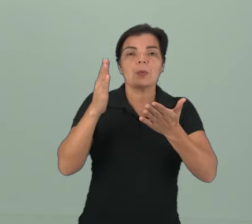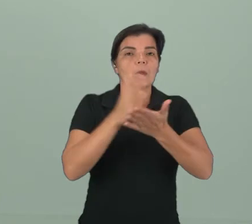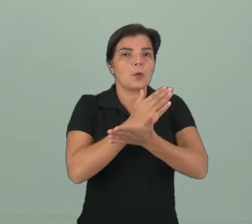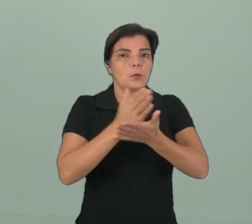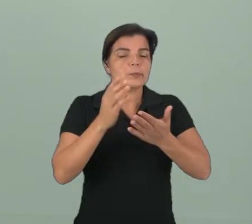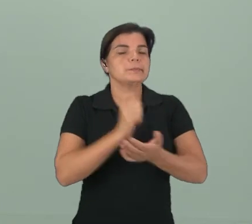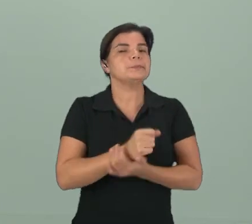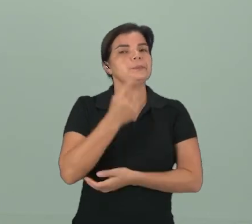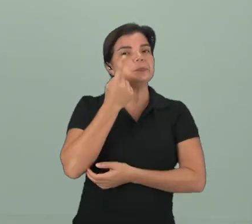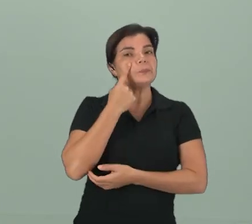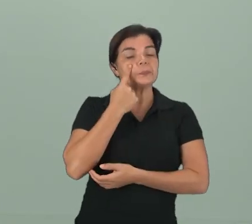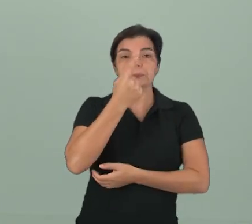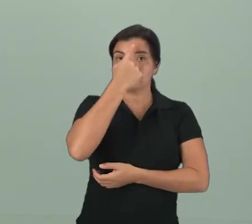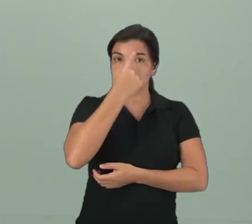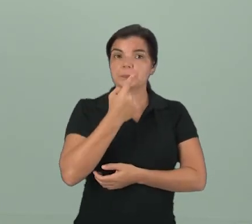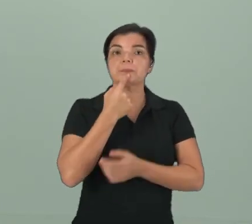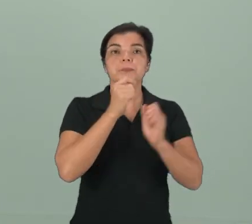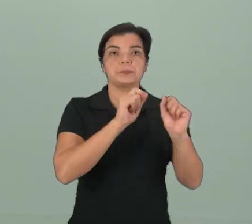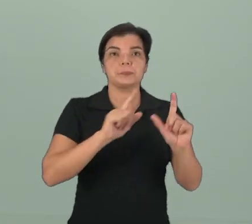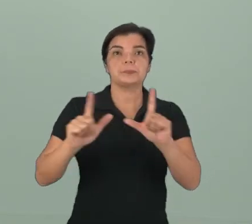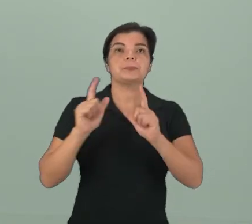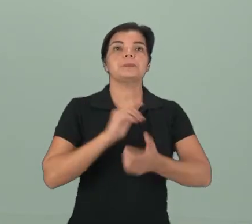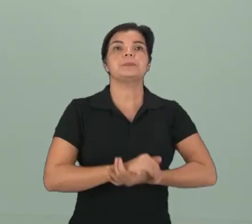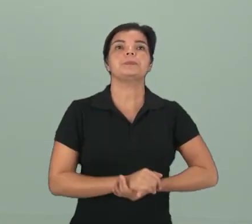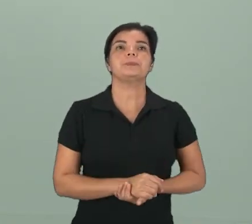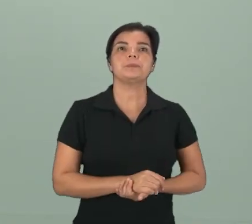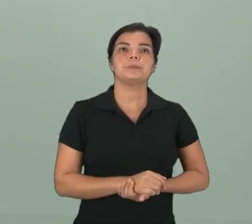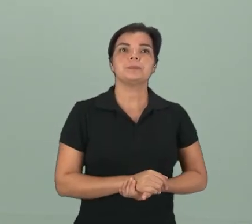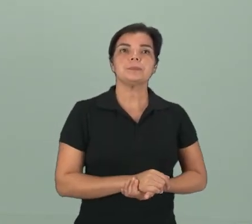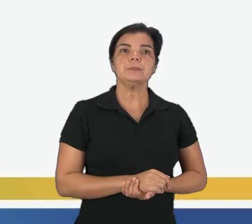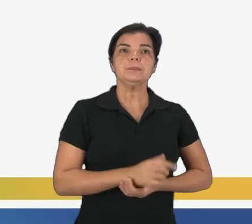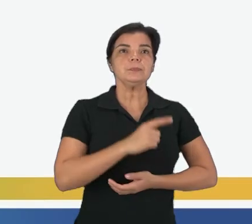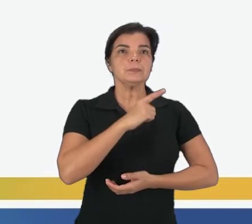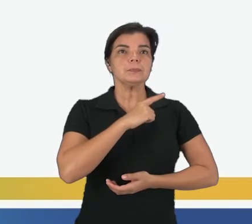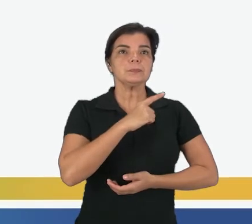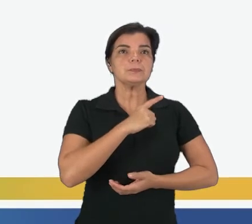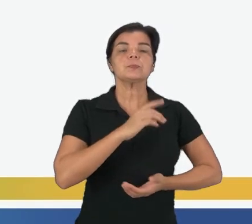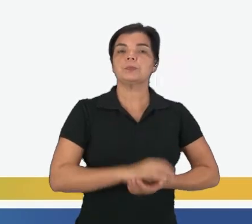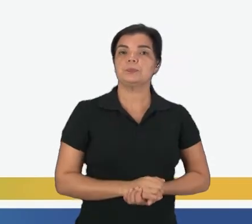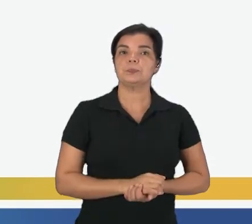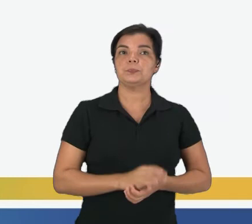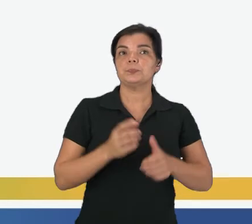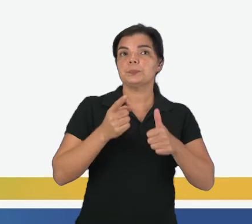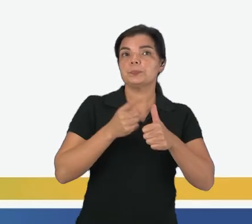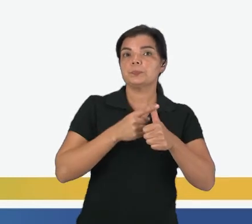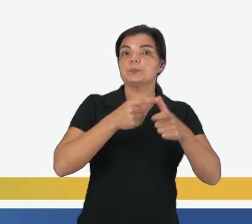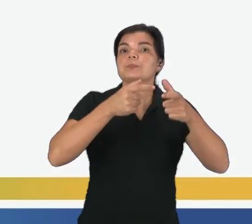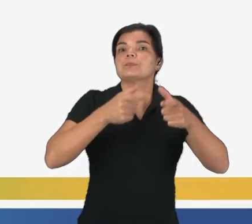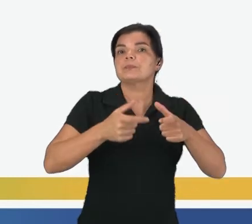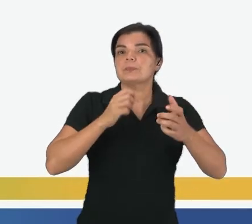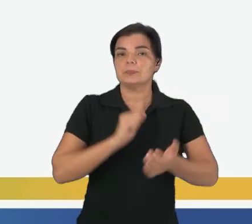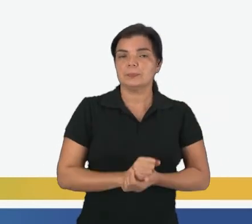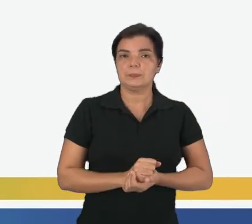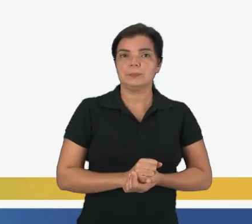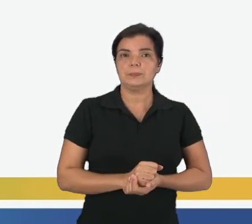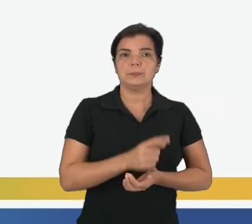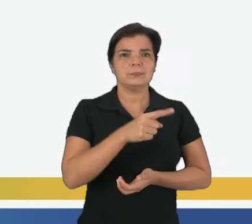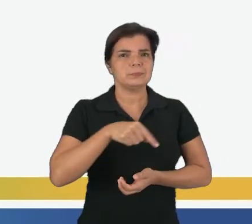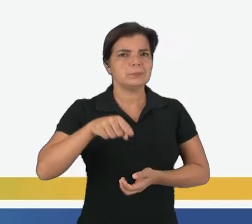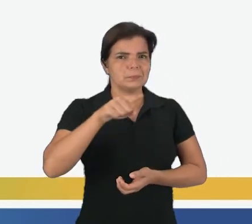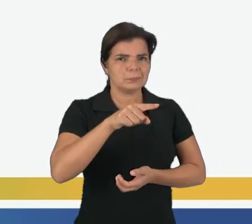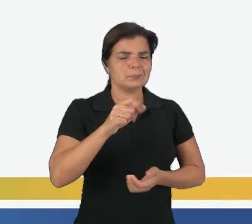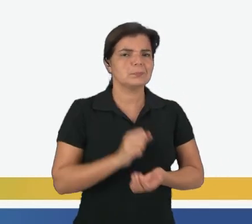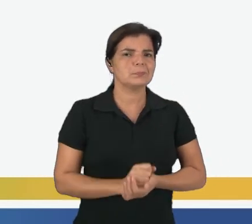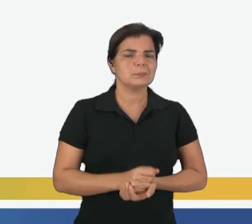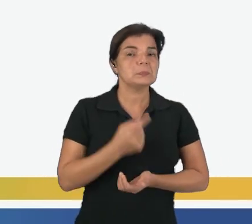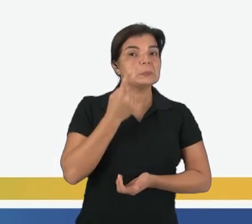alguns. Vamos lá ver as imagens. Olha só, temos aqui esse primeiro ambiente. E aí, turminha, o que